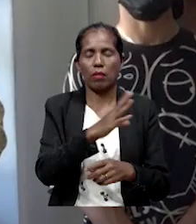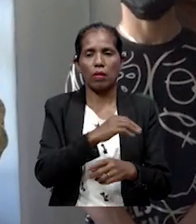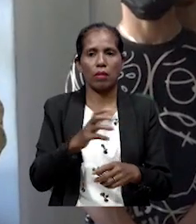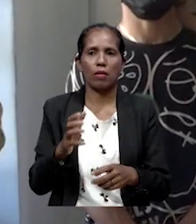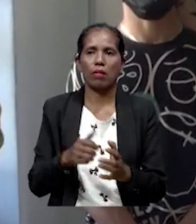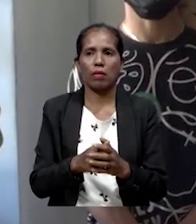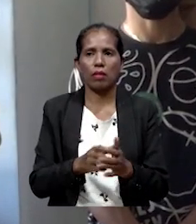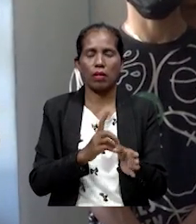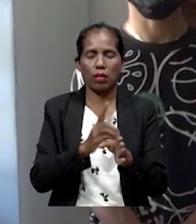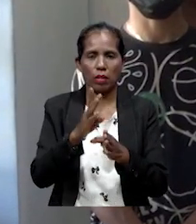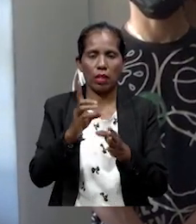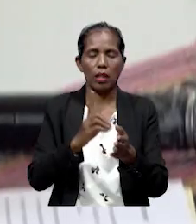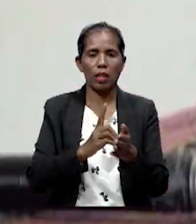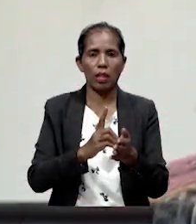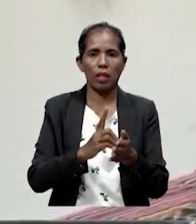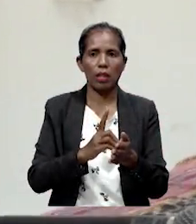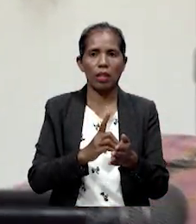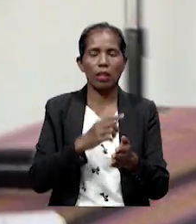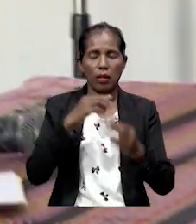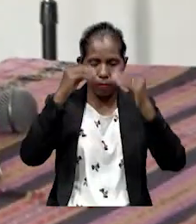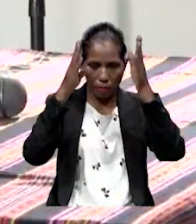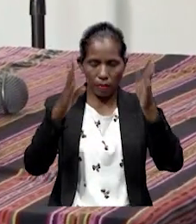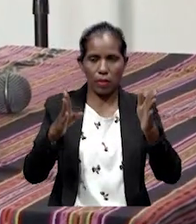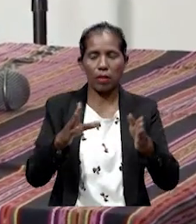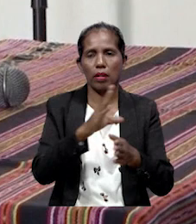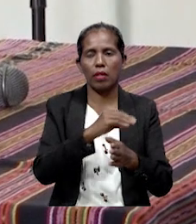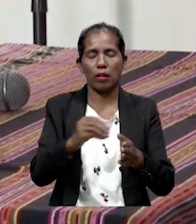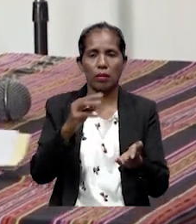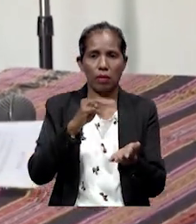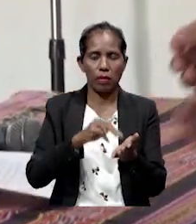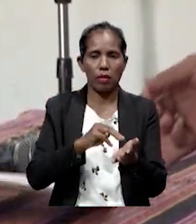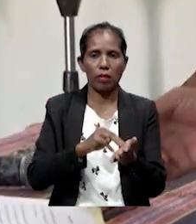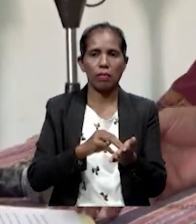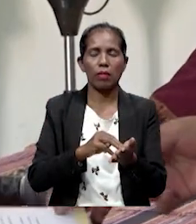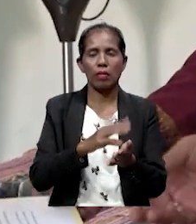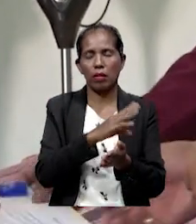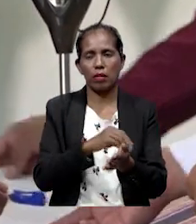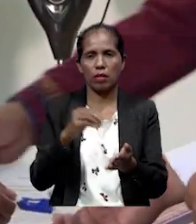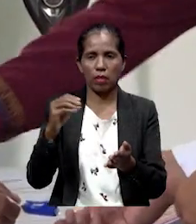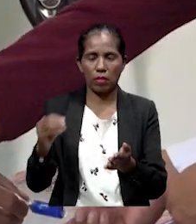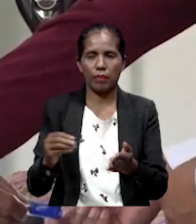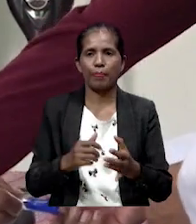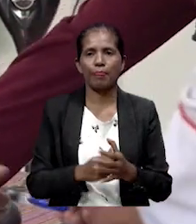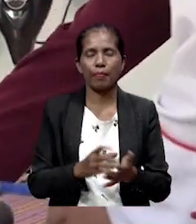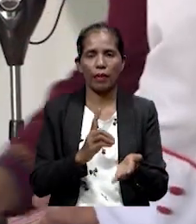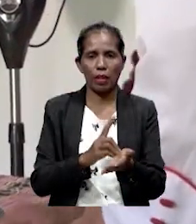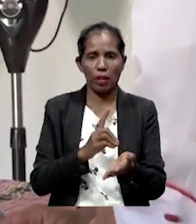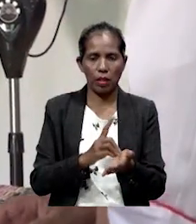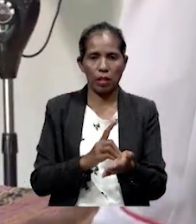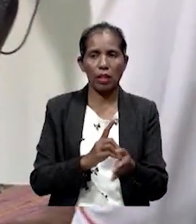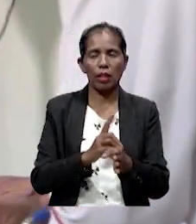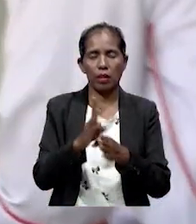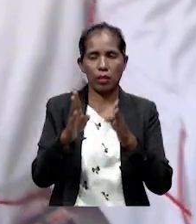decano ba faculdade ciências no médicas, decano ba faculdade ciências humanas. Diretor Sira composto